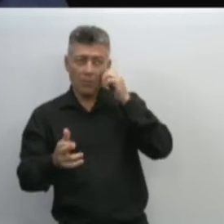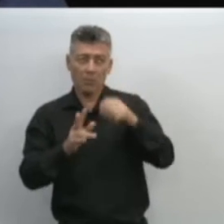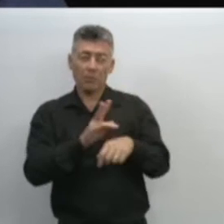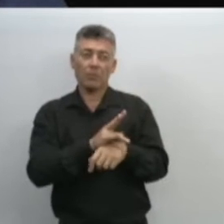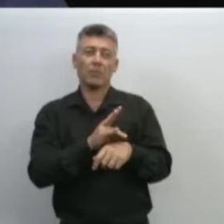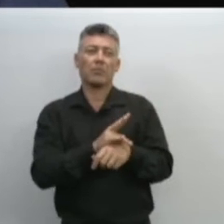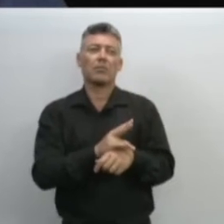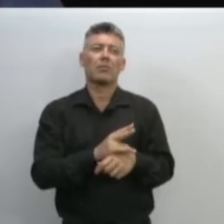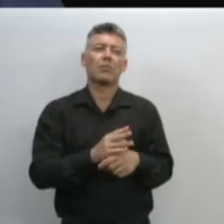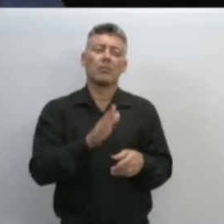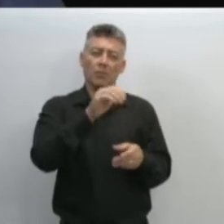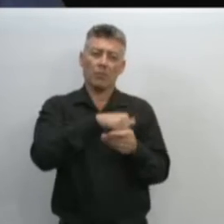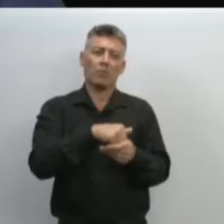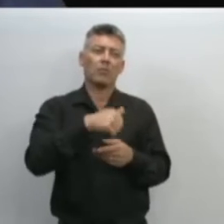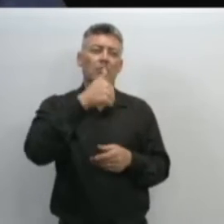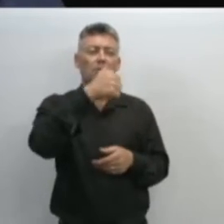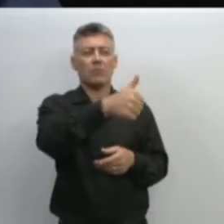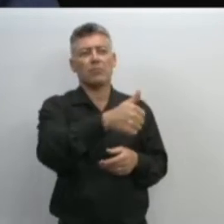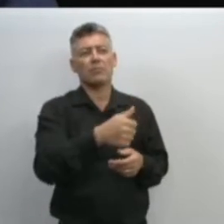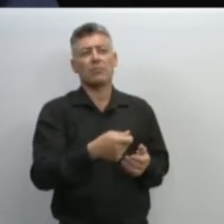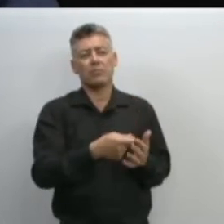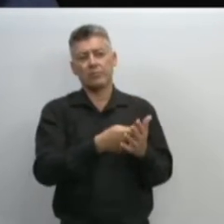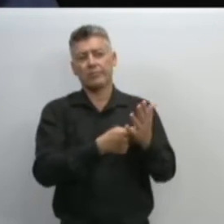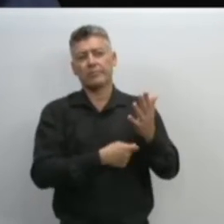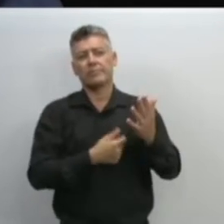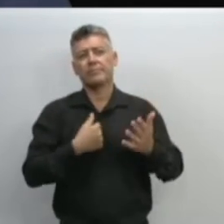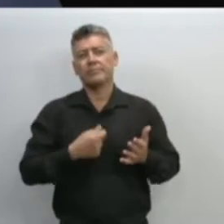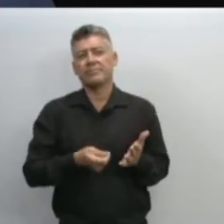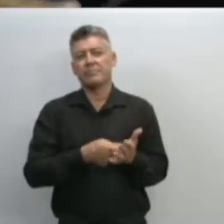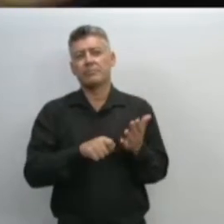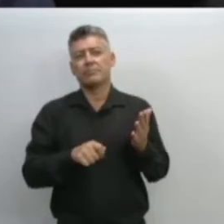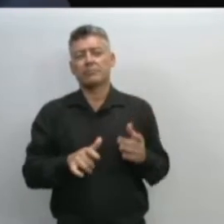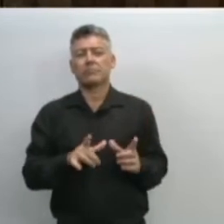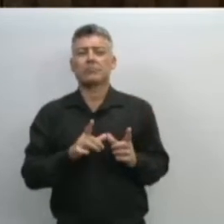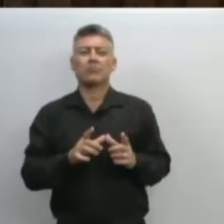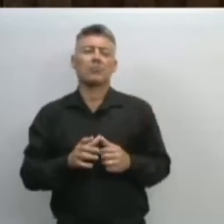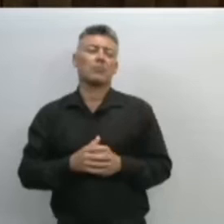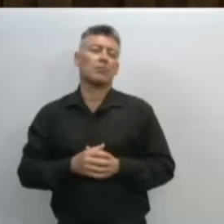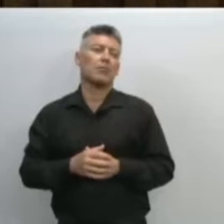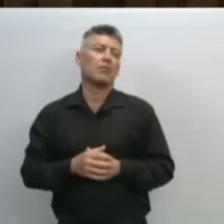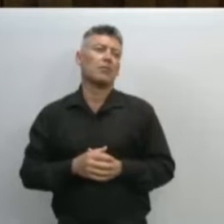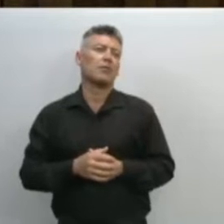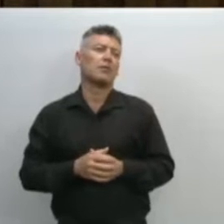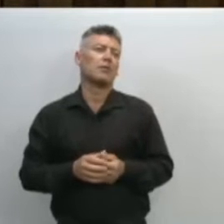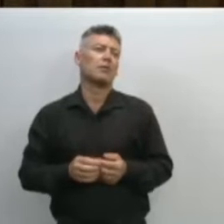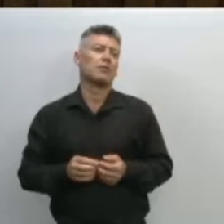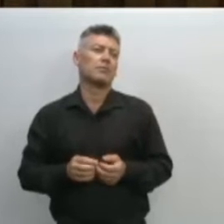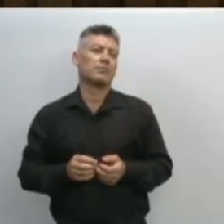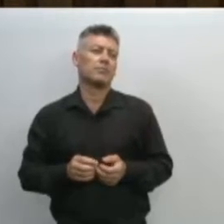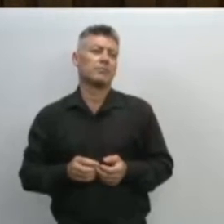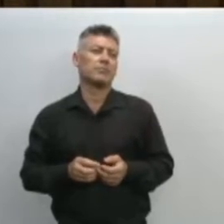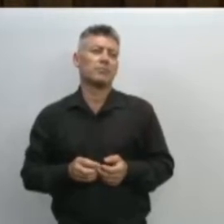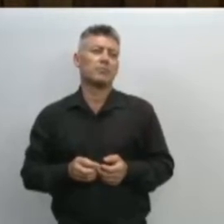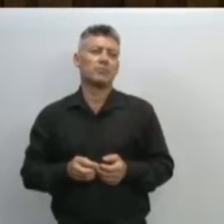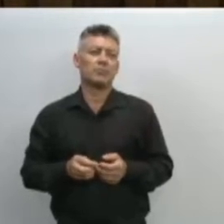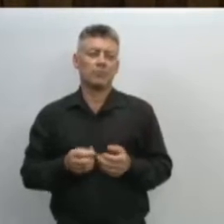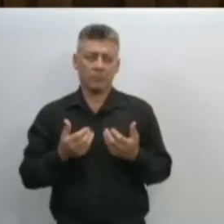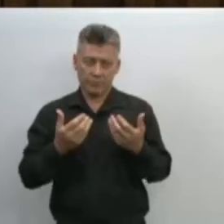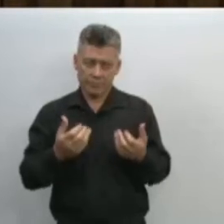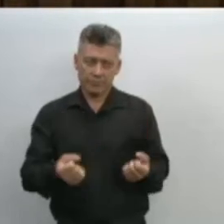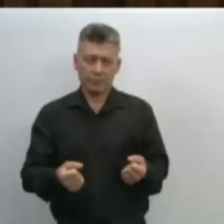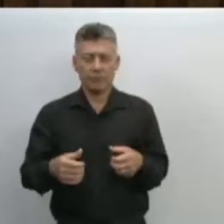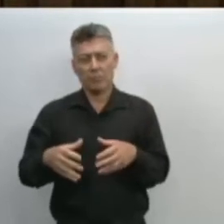votar favorável, acompanhar o relator, eu subscrevo o projeto. Projeto aprovado também